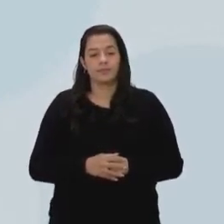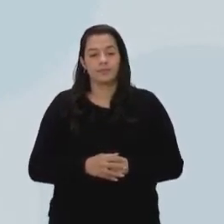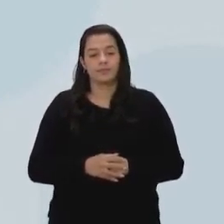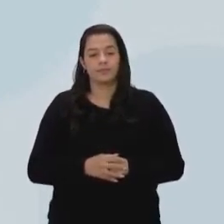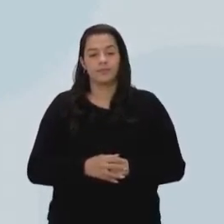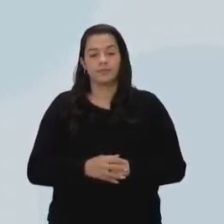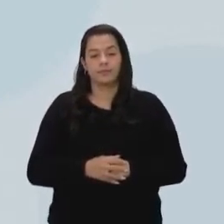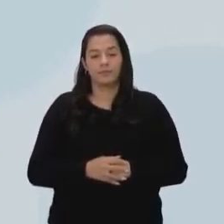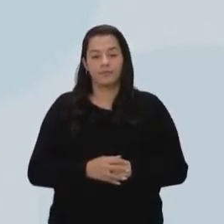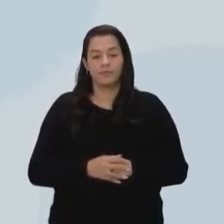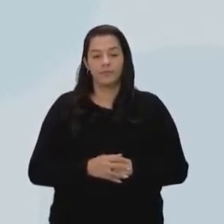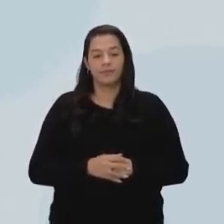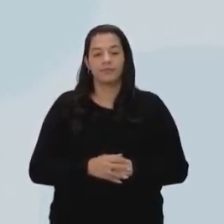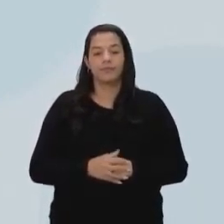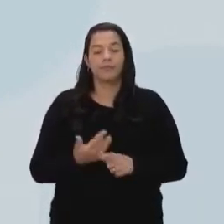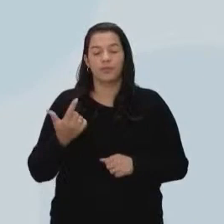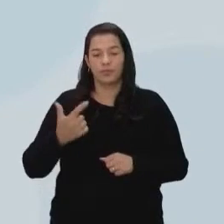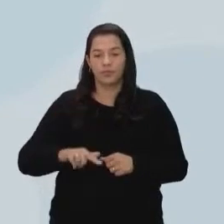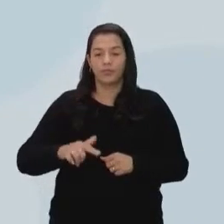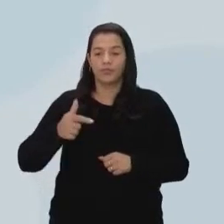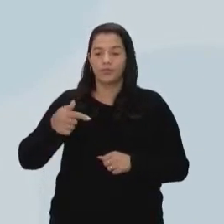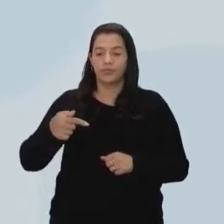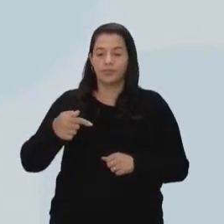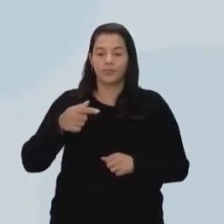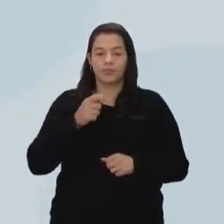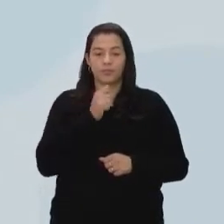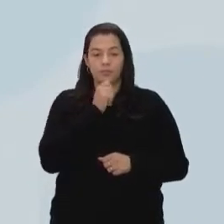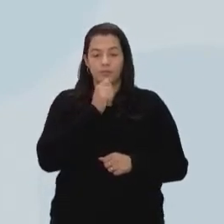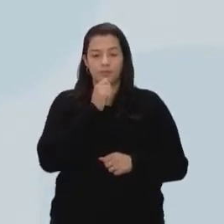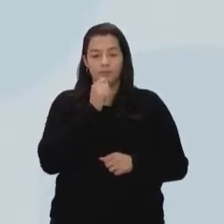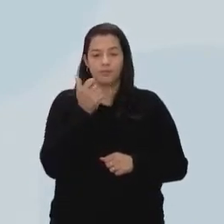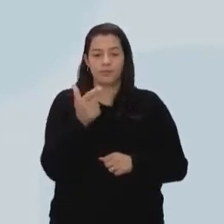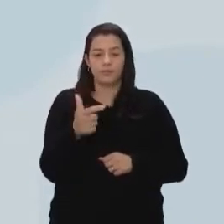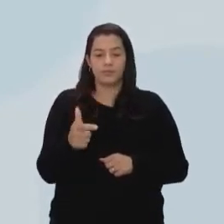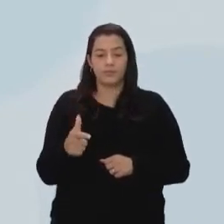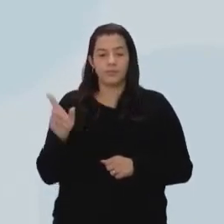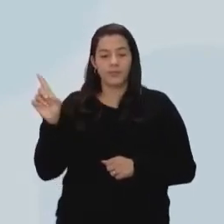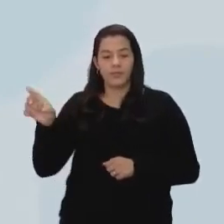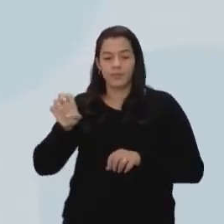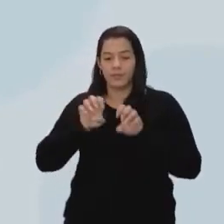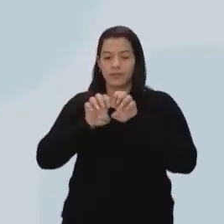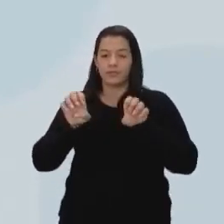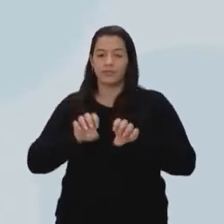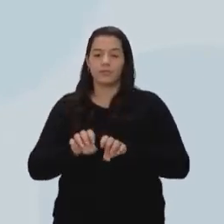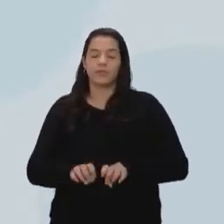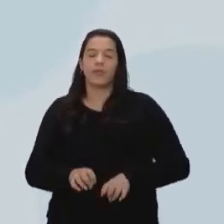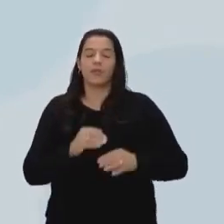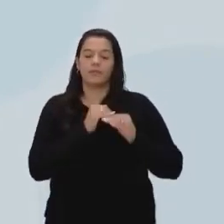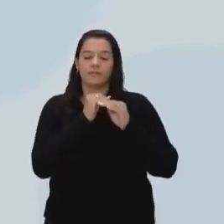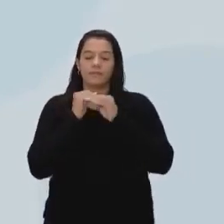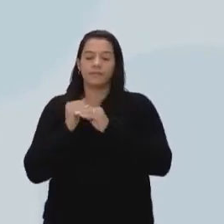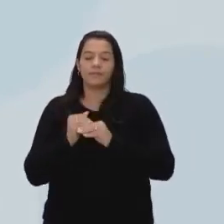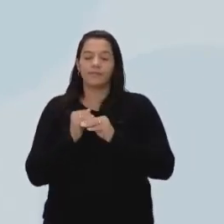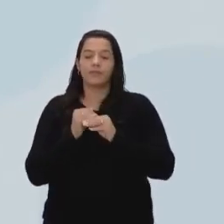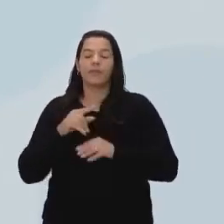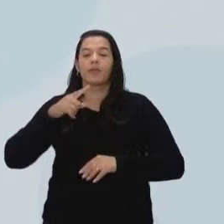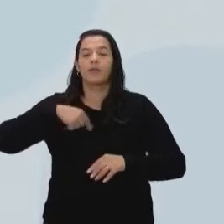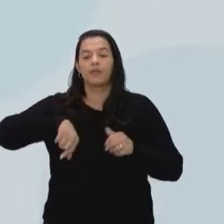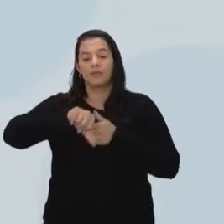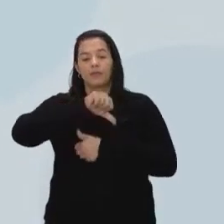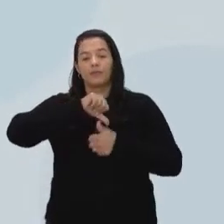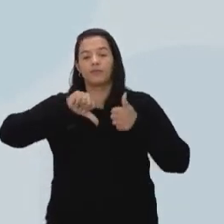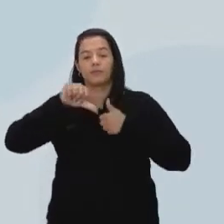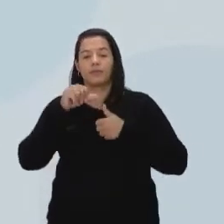3, 4, 5, 6, 7. Não está estável. Portanto, essa estrutura ainda não está estável. Como é que ela vai se